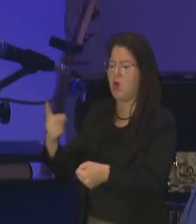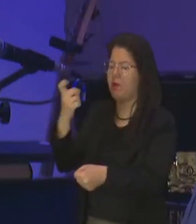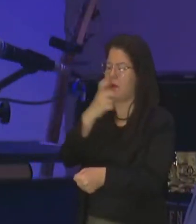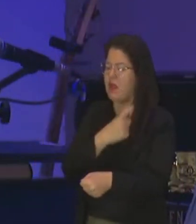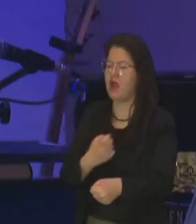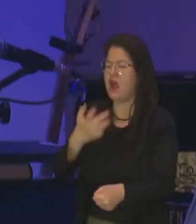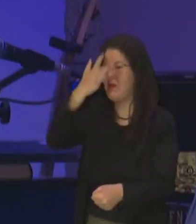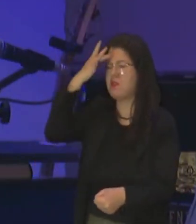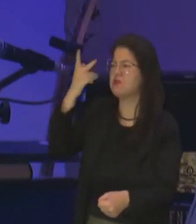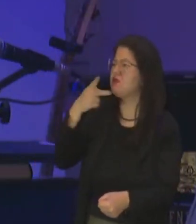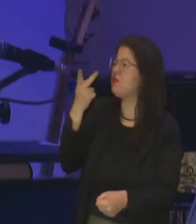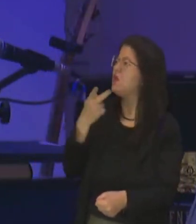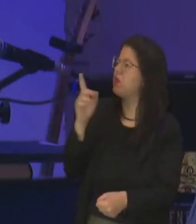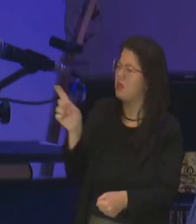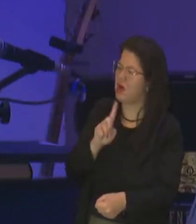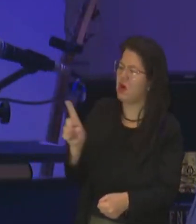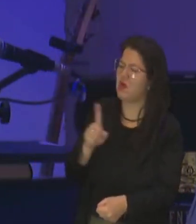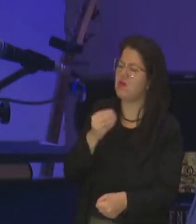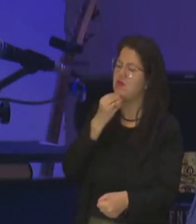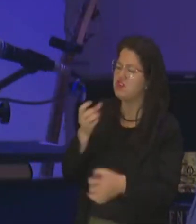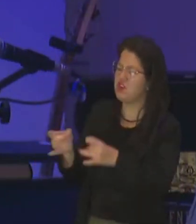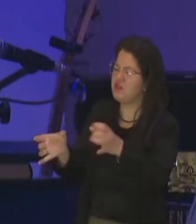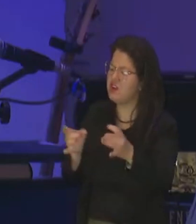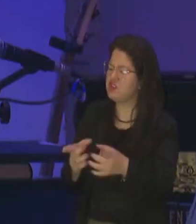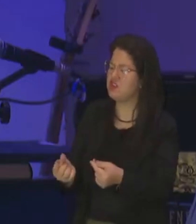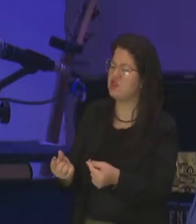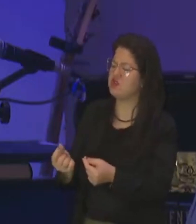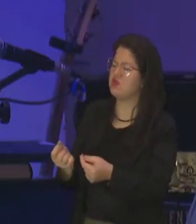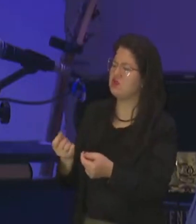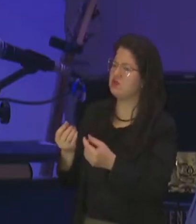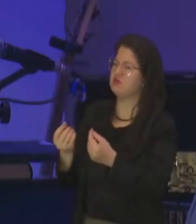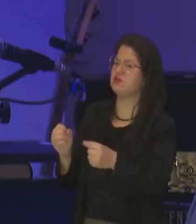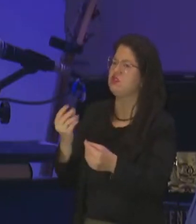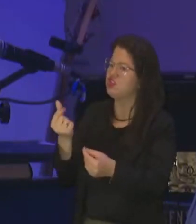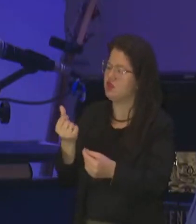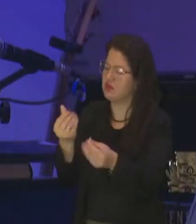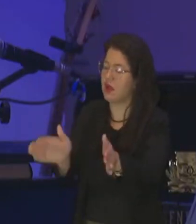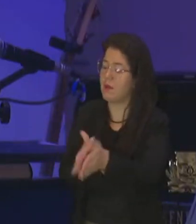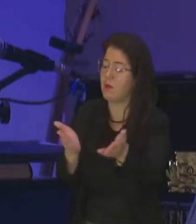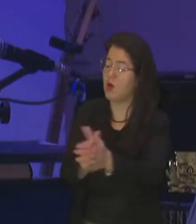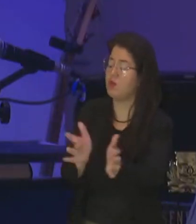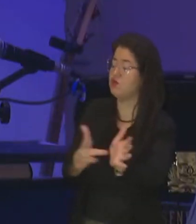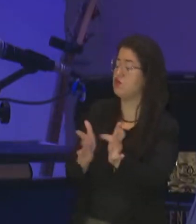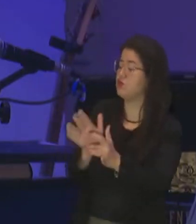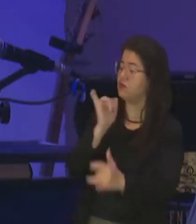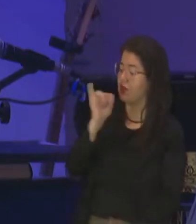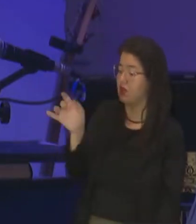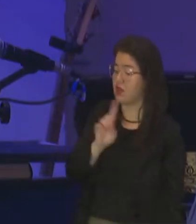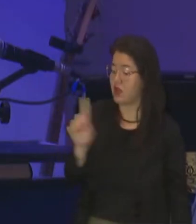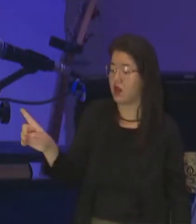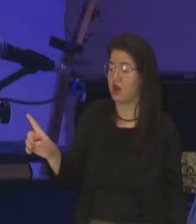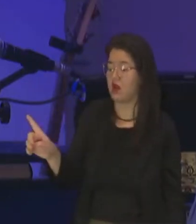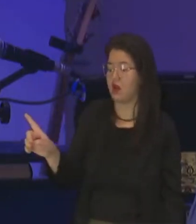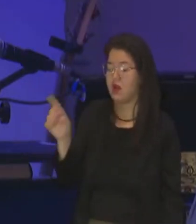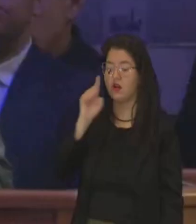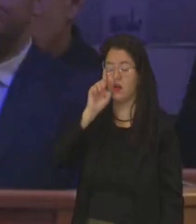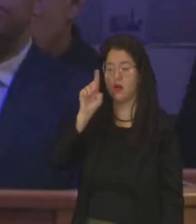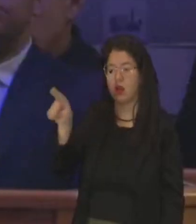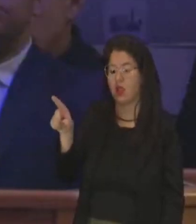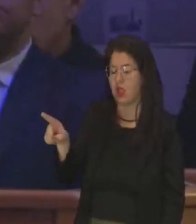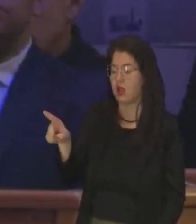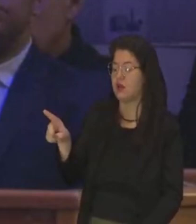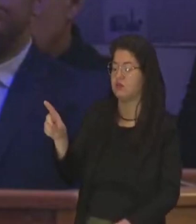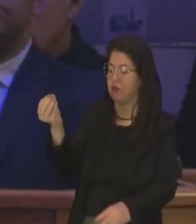e dado dinheiro para os pobres. E Jesus então fala assim, não, o que ela fez foi preparando meu corpo para o sepultamento.